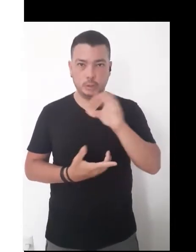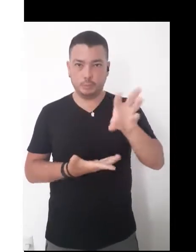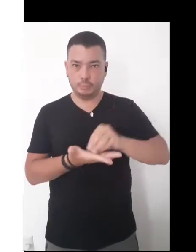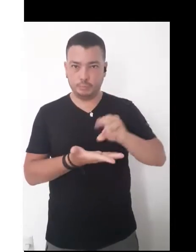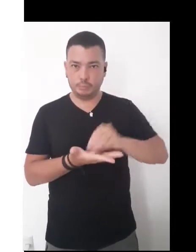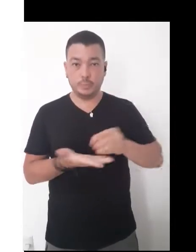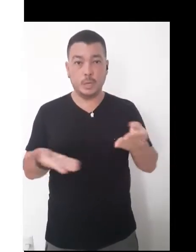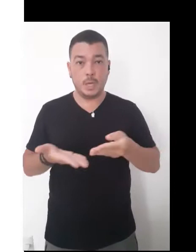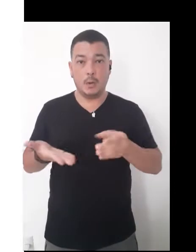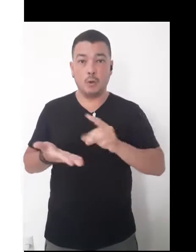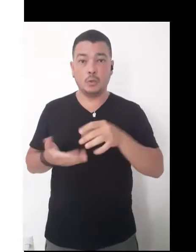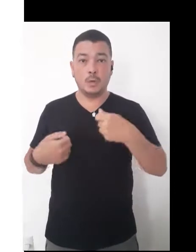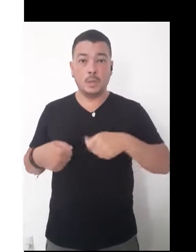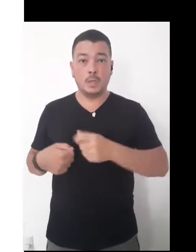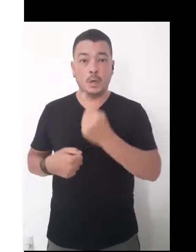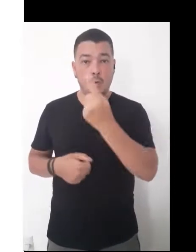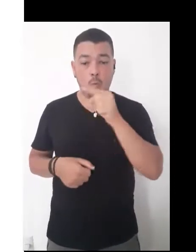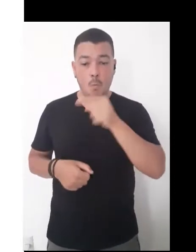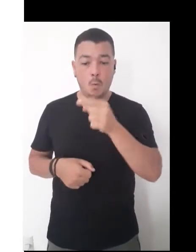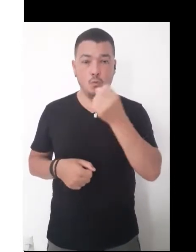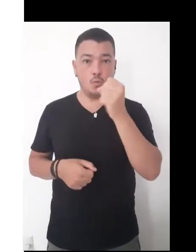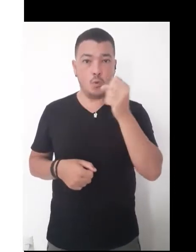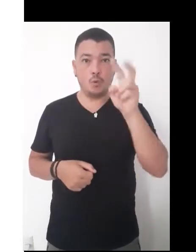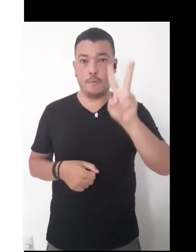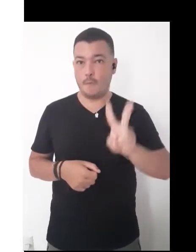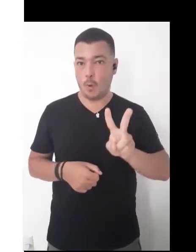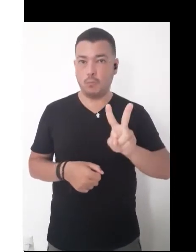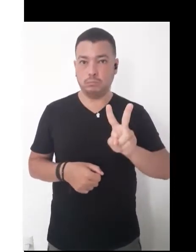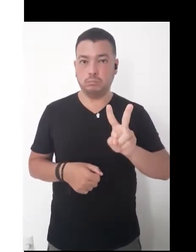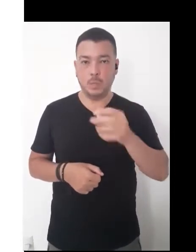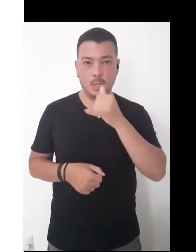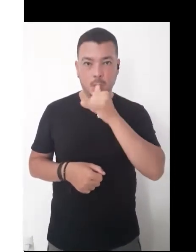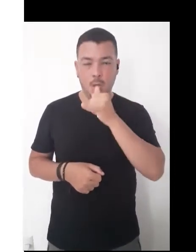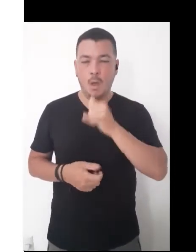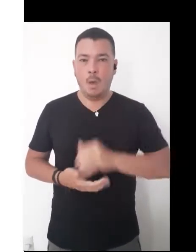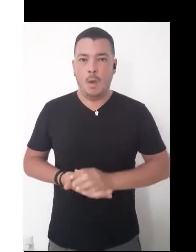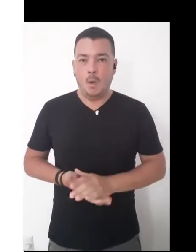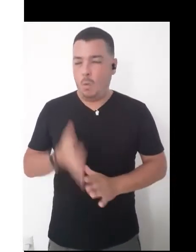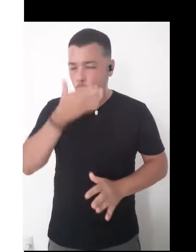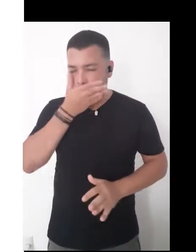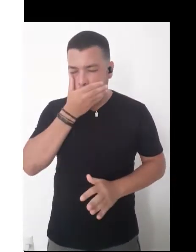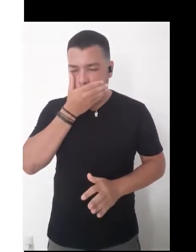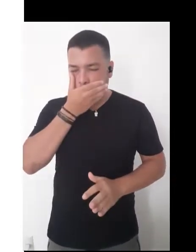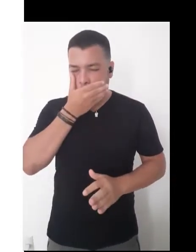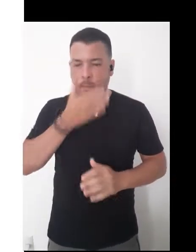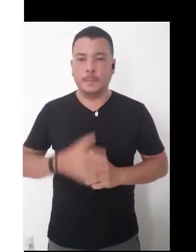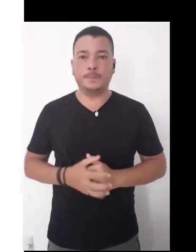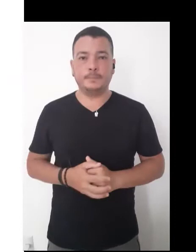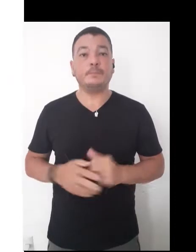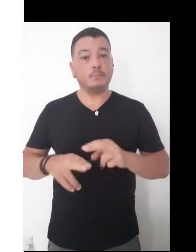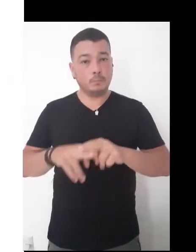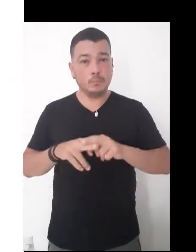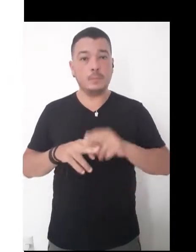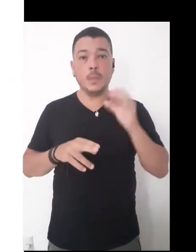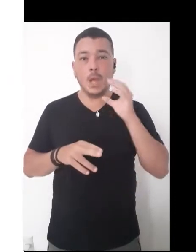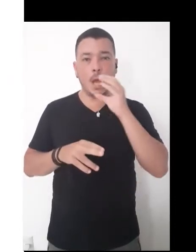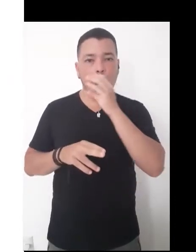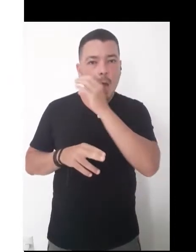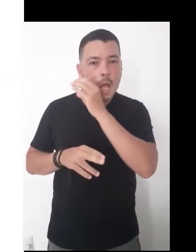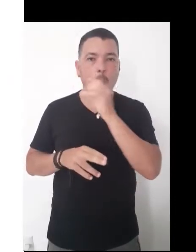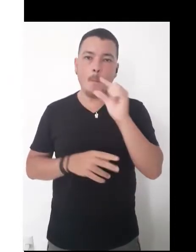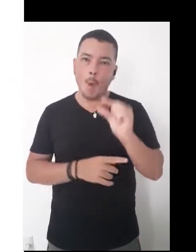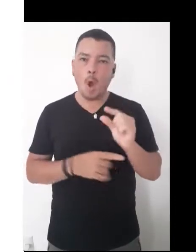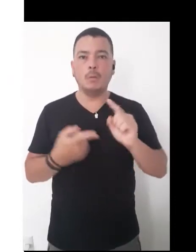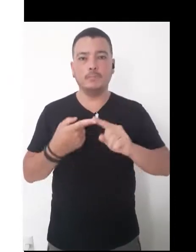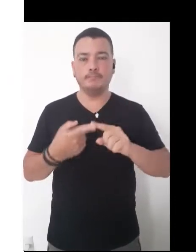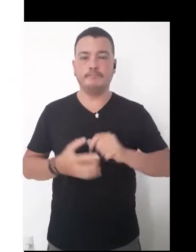só de 1,8 volts. Isso é bacana porque consome menos energia, menos gasto energético, menos calor, menos tudo. Né?